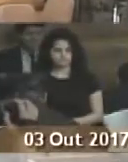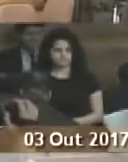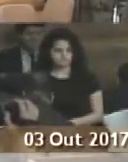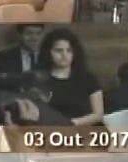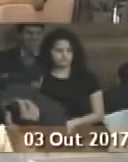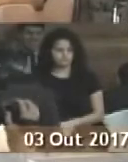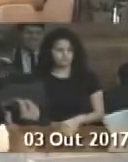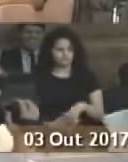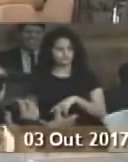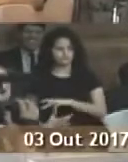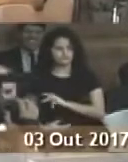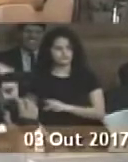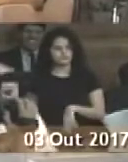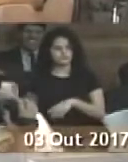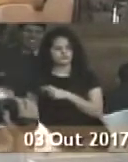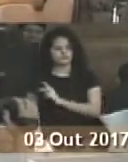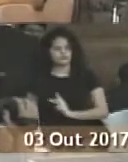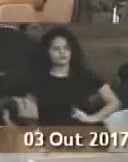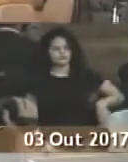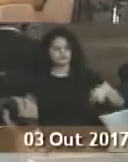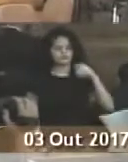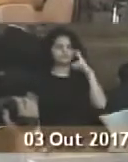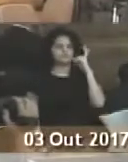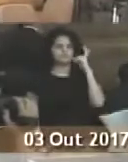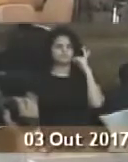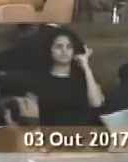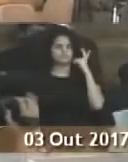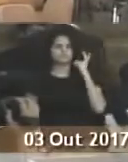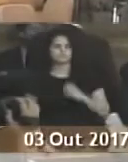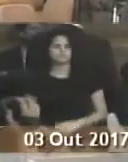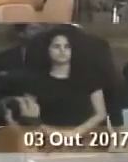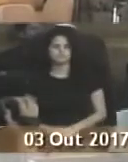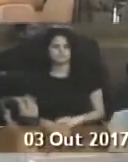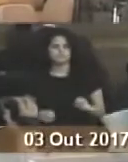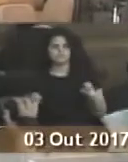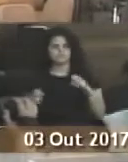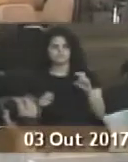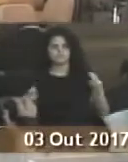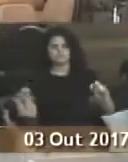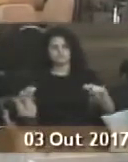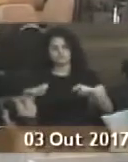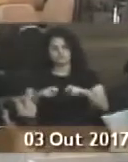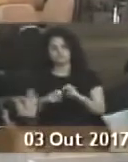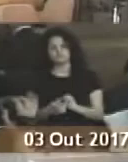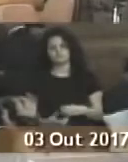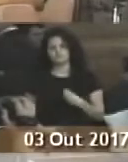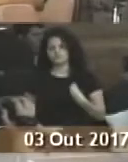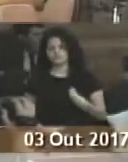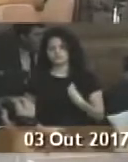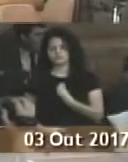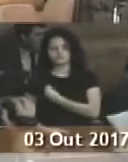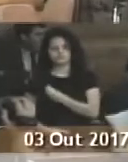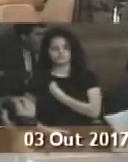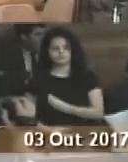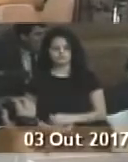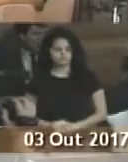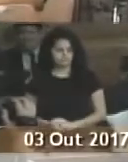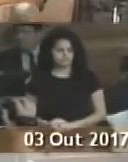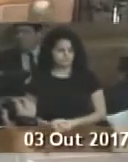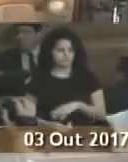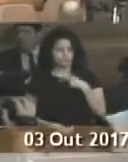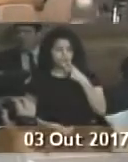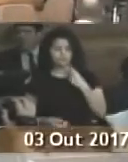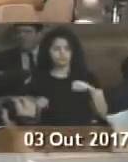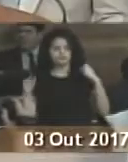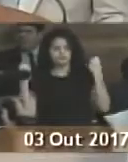Senhora presidente, vereadores, vereadora, plenário presente, falar dos atletas que